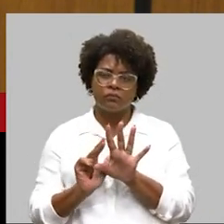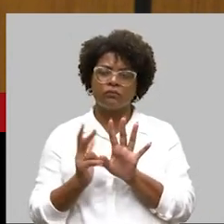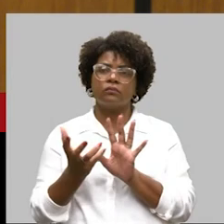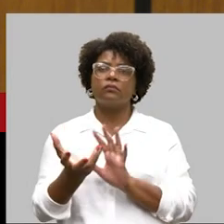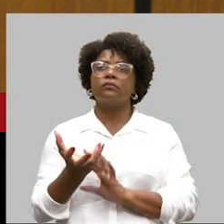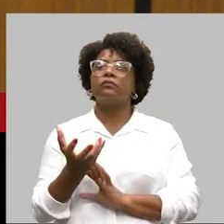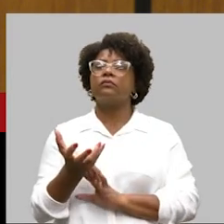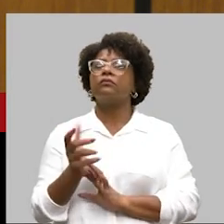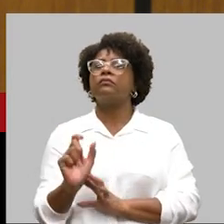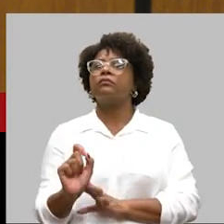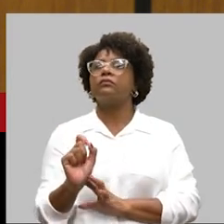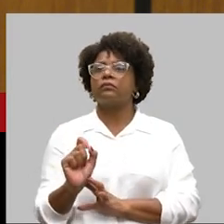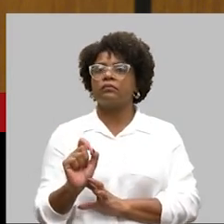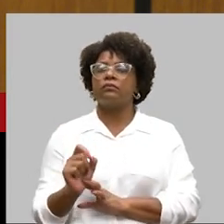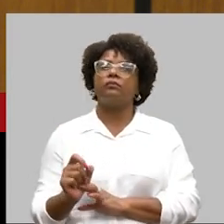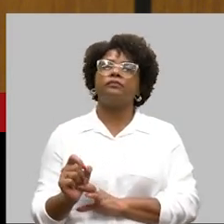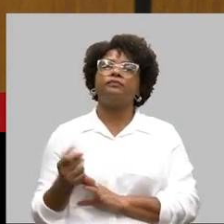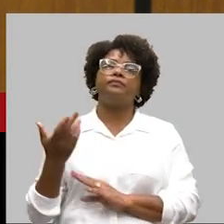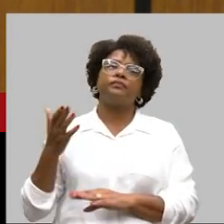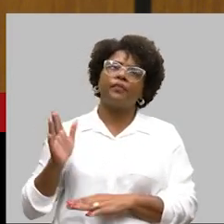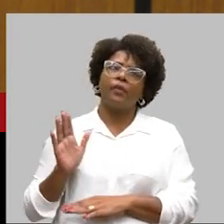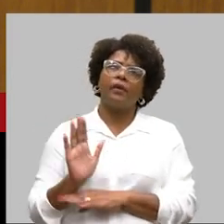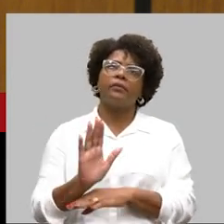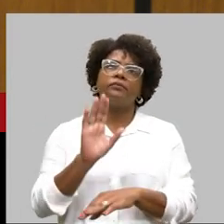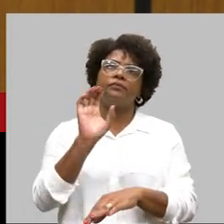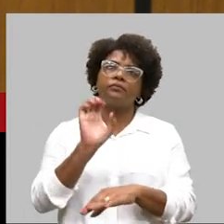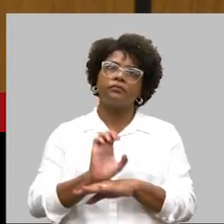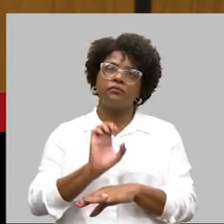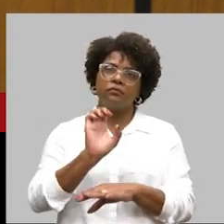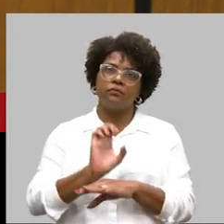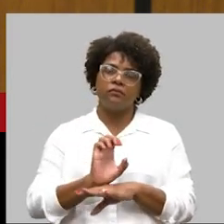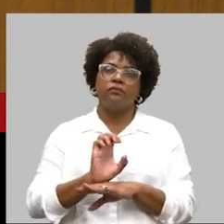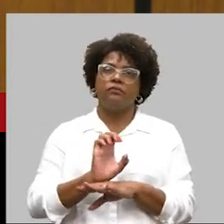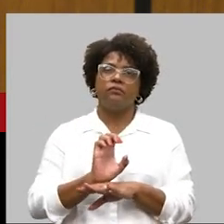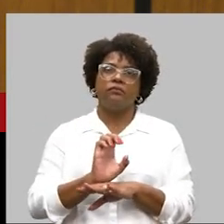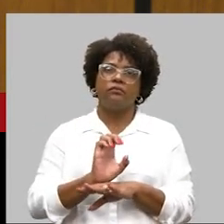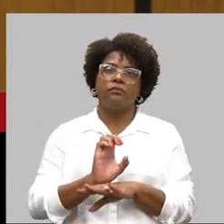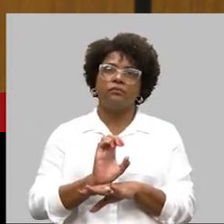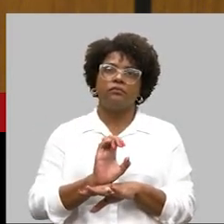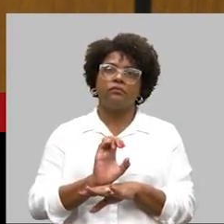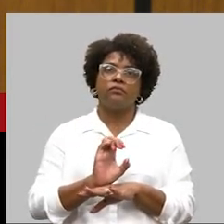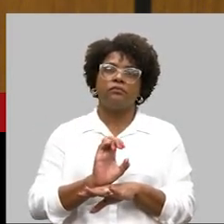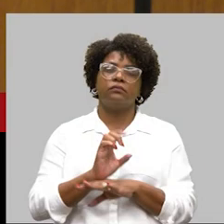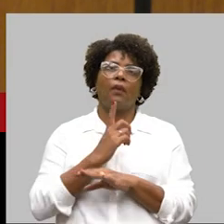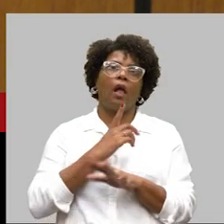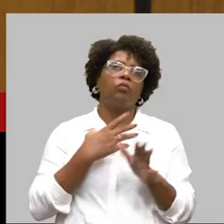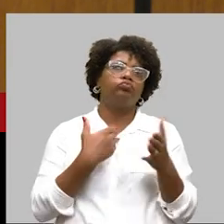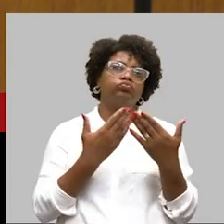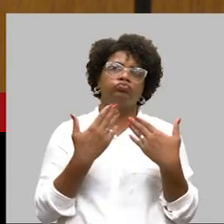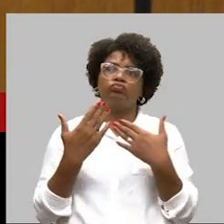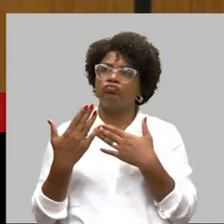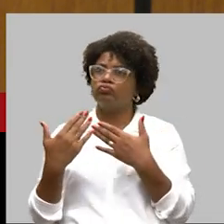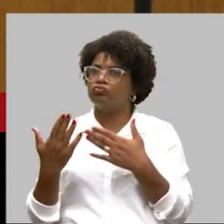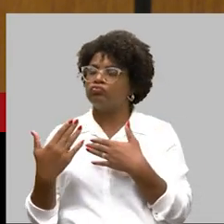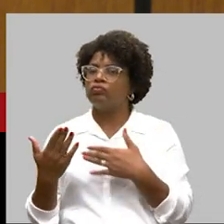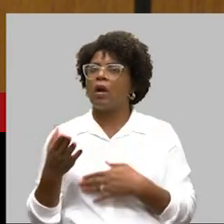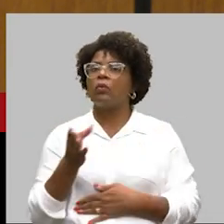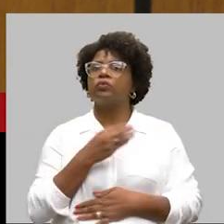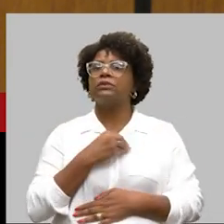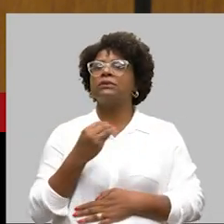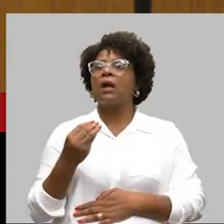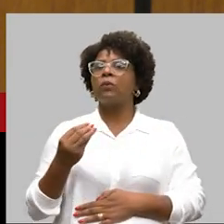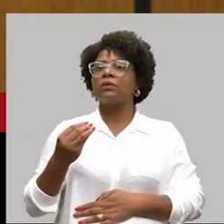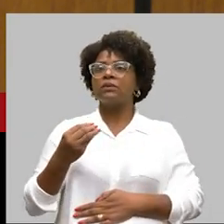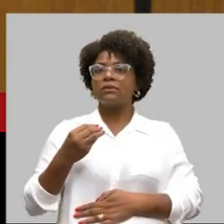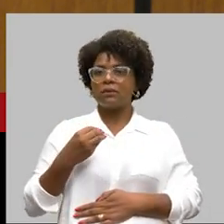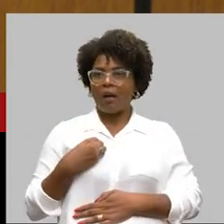queremos ir com o estado através de um diálogo saudável para que a gente